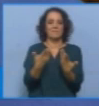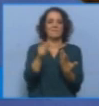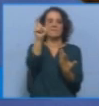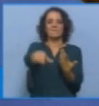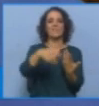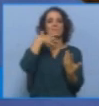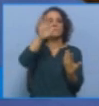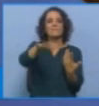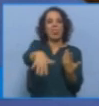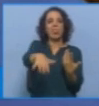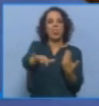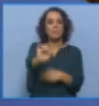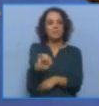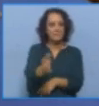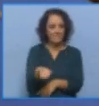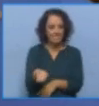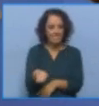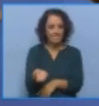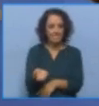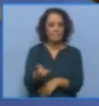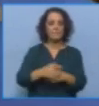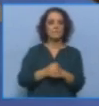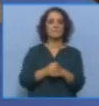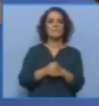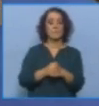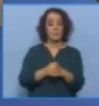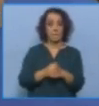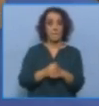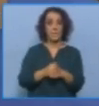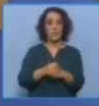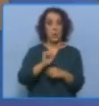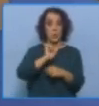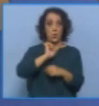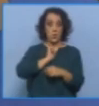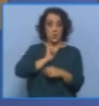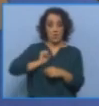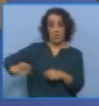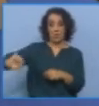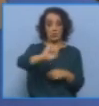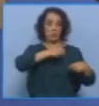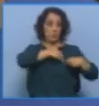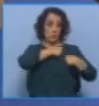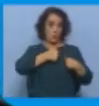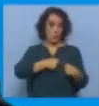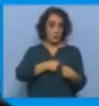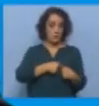não é? Eu acho que a globalidade do nosso coração tem que ir,